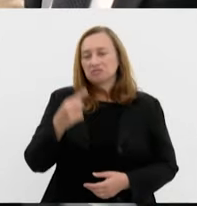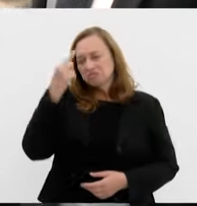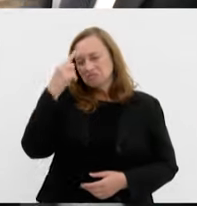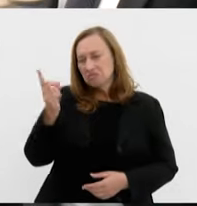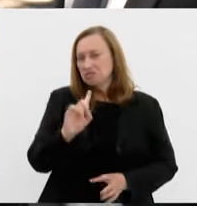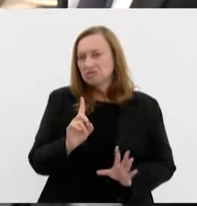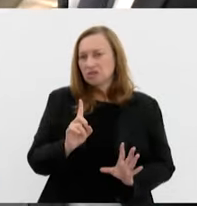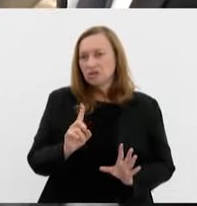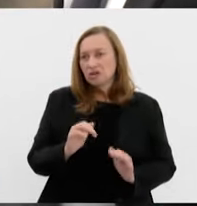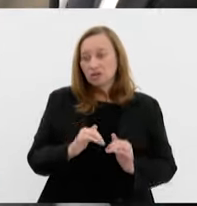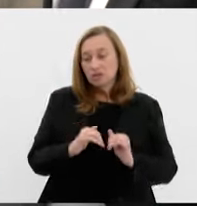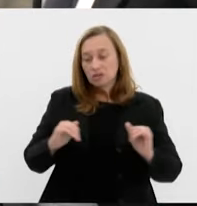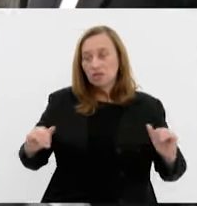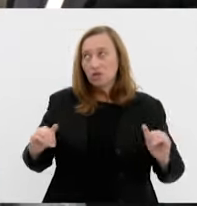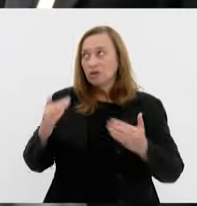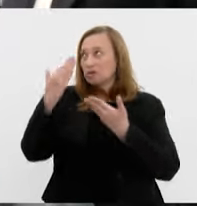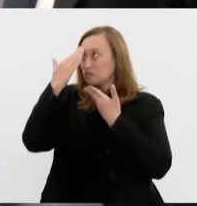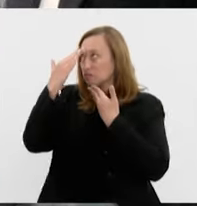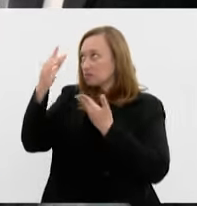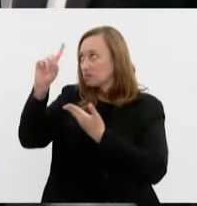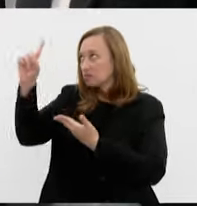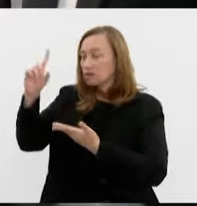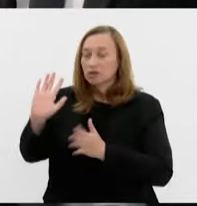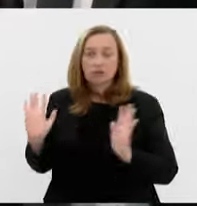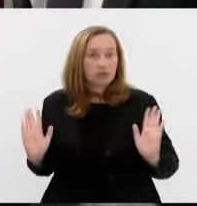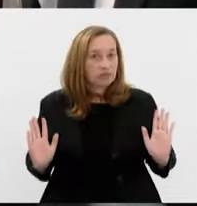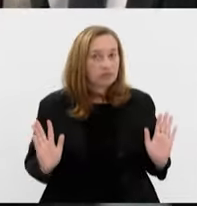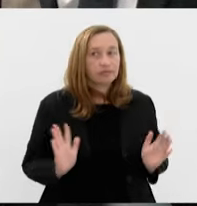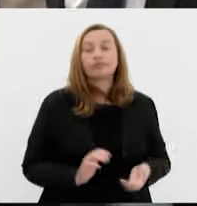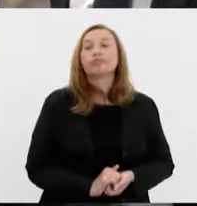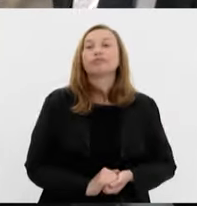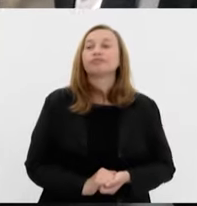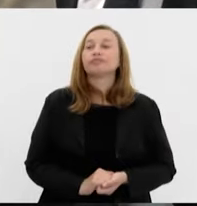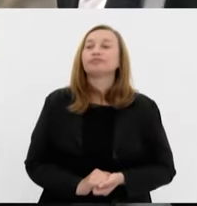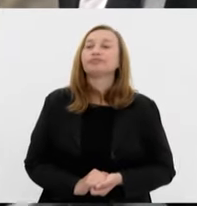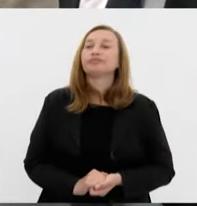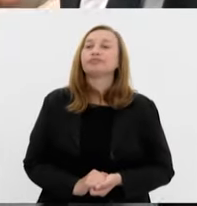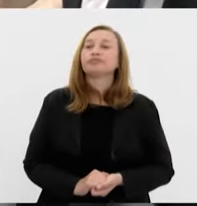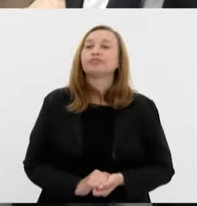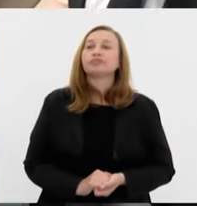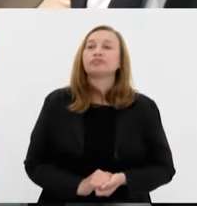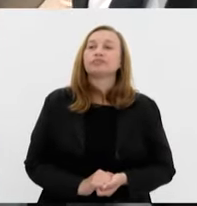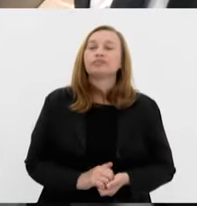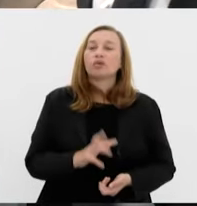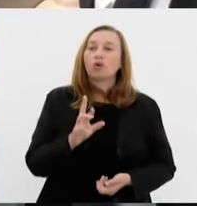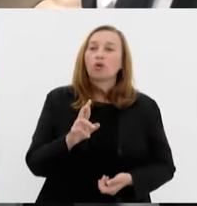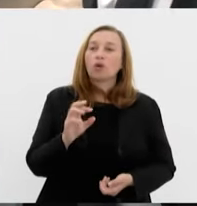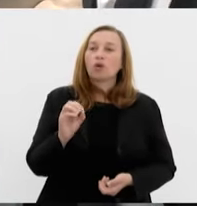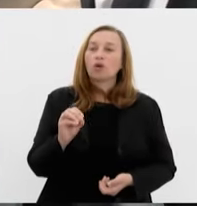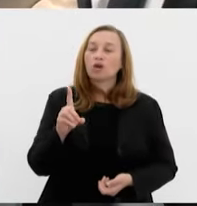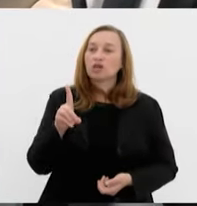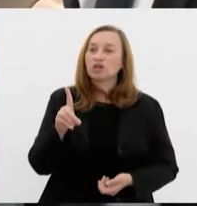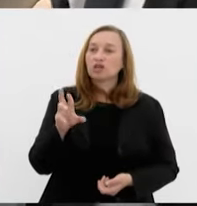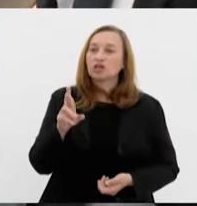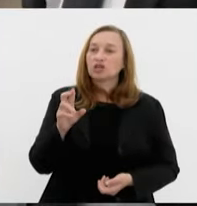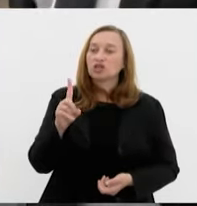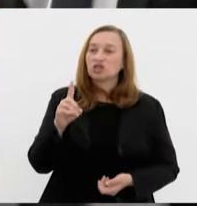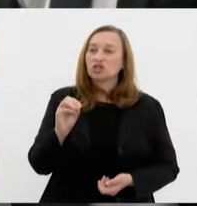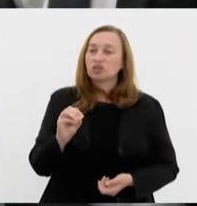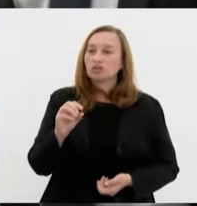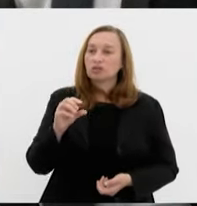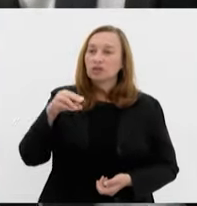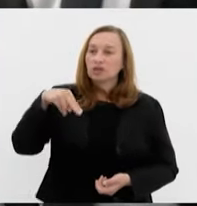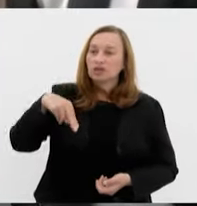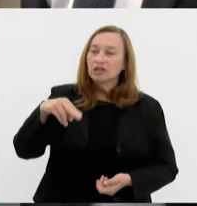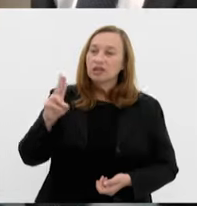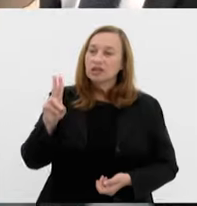não que nos separa Graças a Deus eu e o tal Rodrigo Neves me refiro Rodrigo Neves que é o